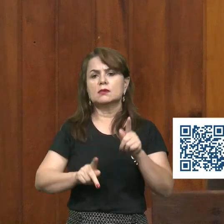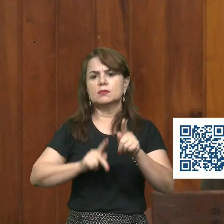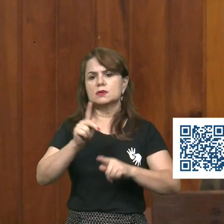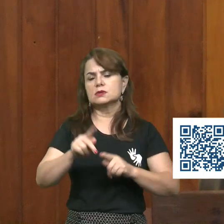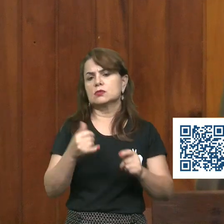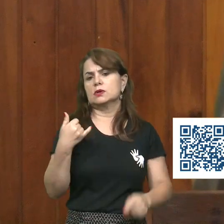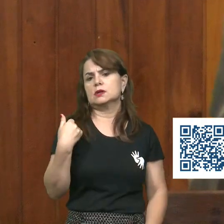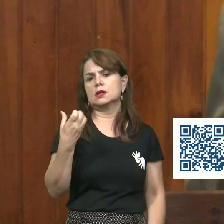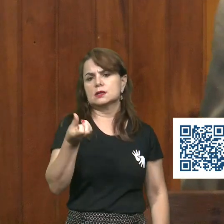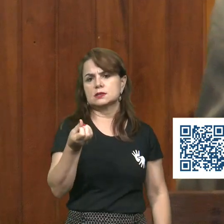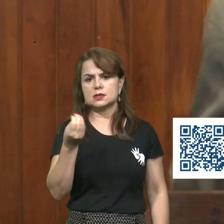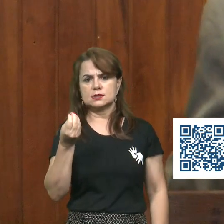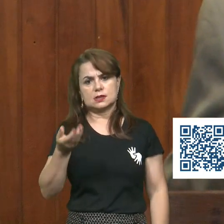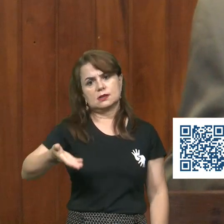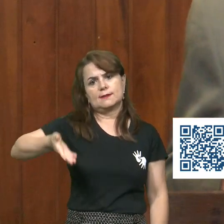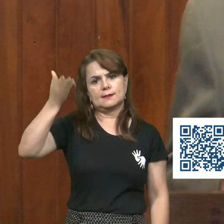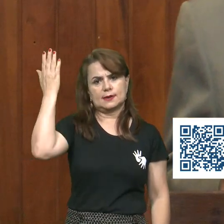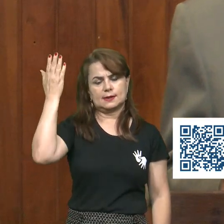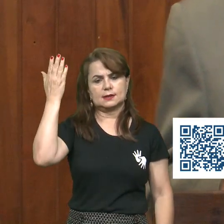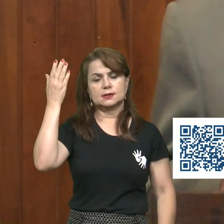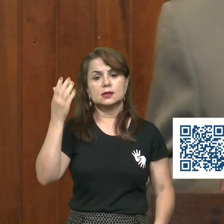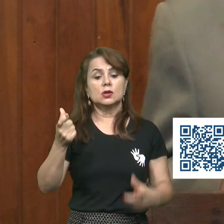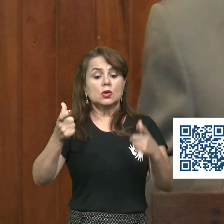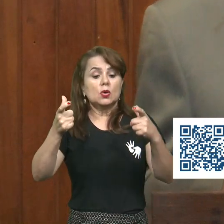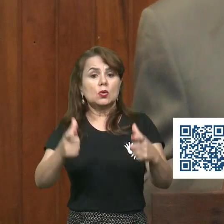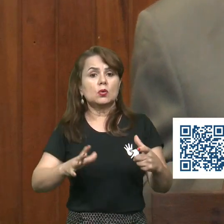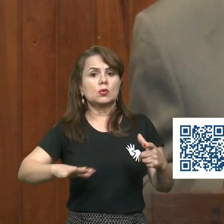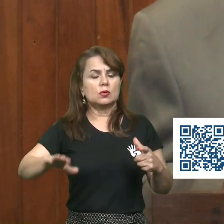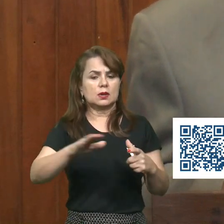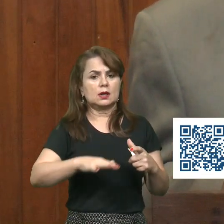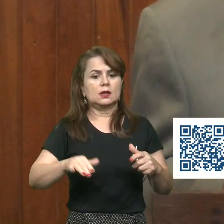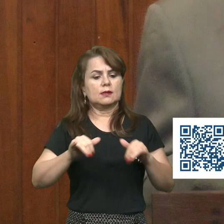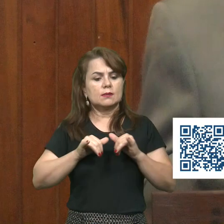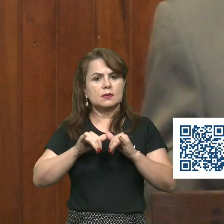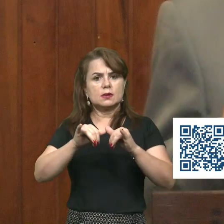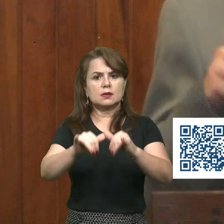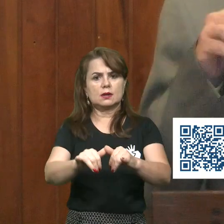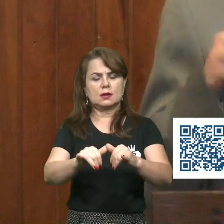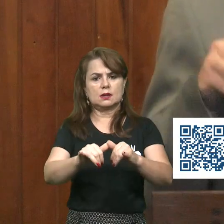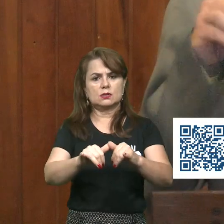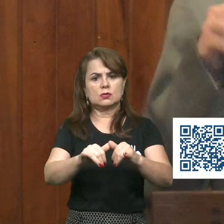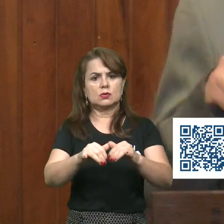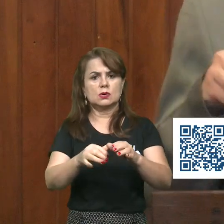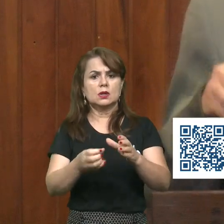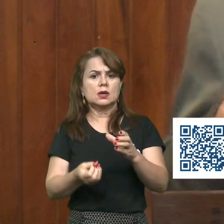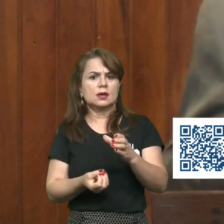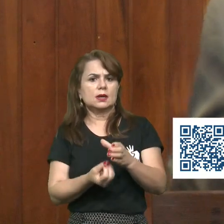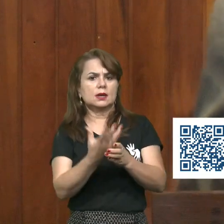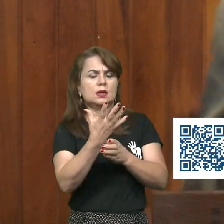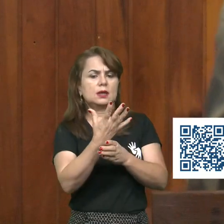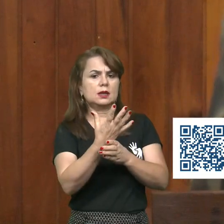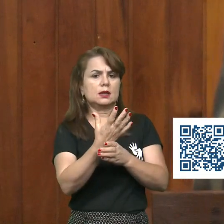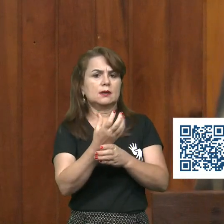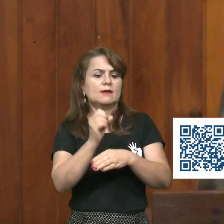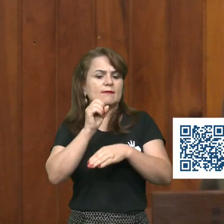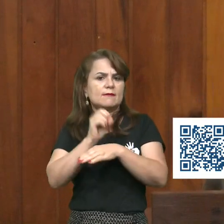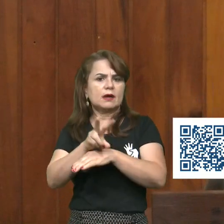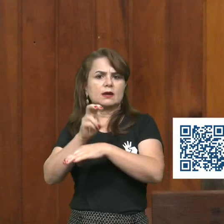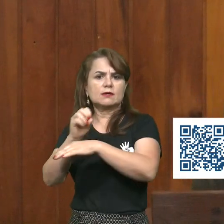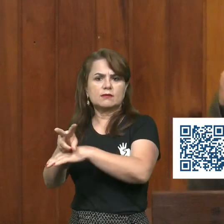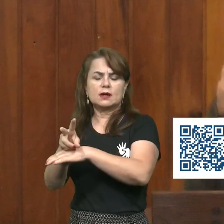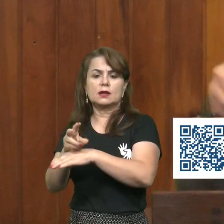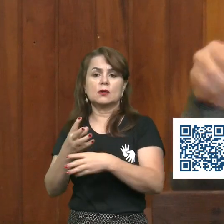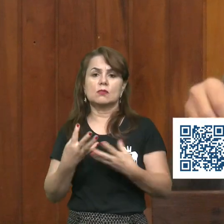de 60 anos de idade. O setor supermercadista gera muitos empregos na nossa cidade e